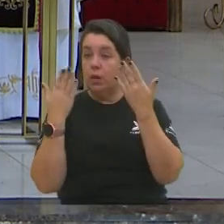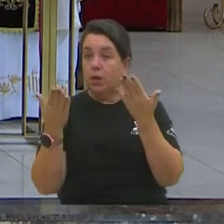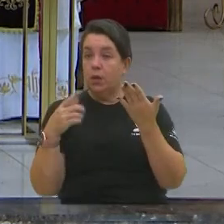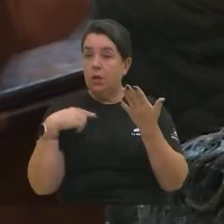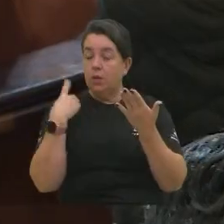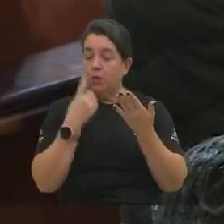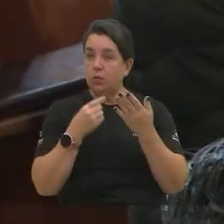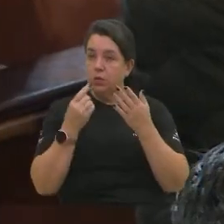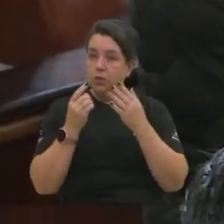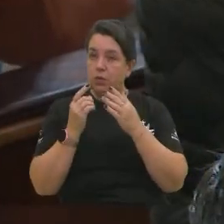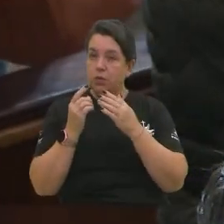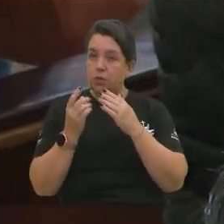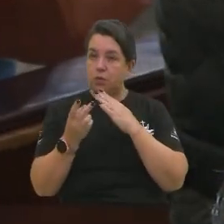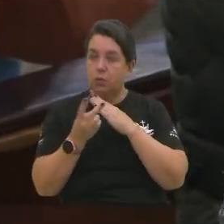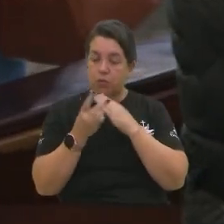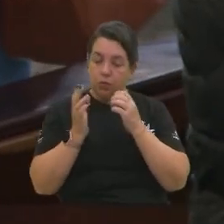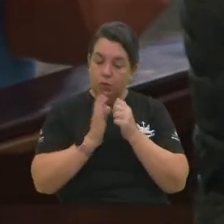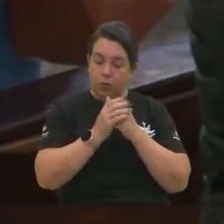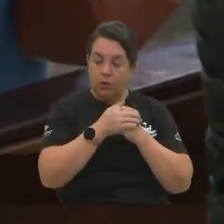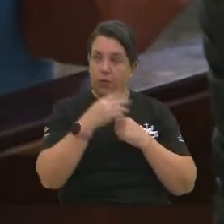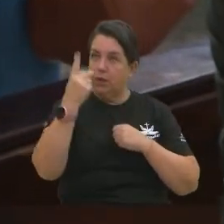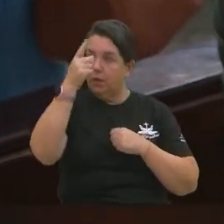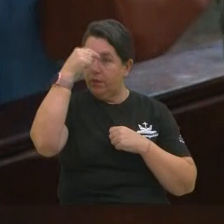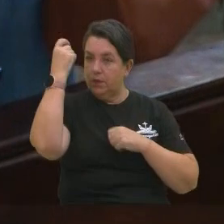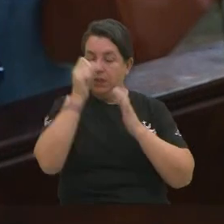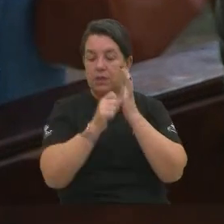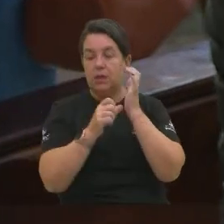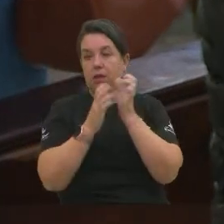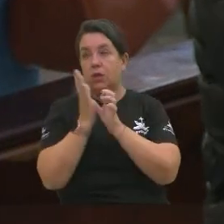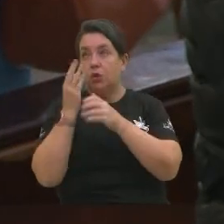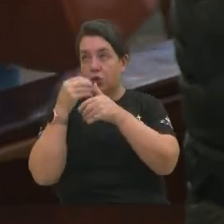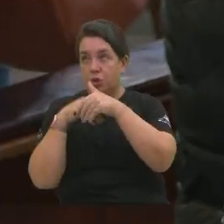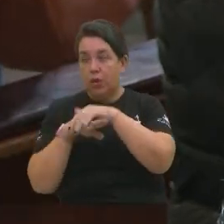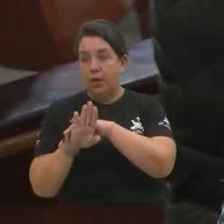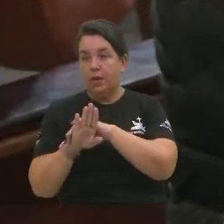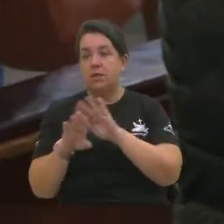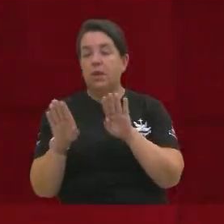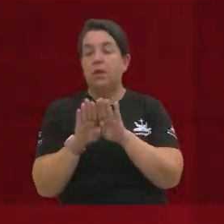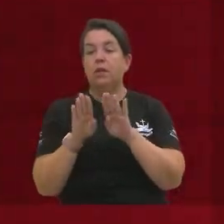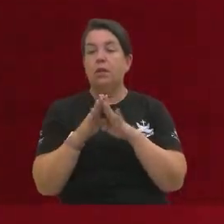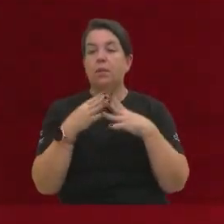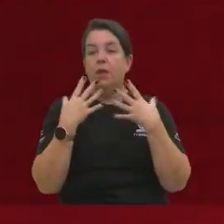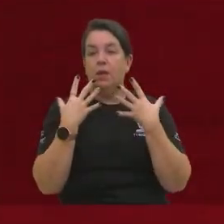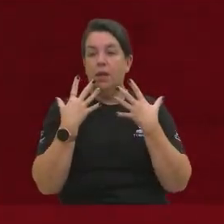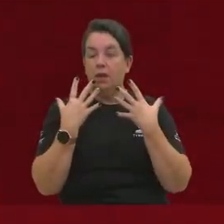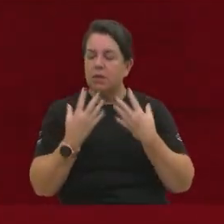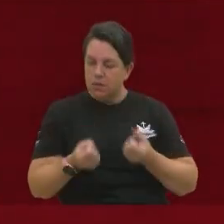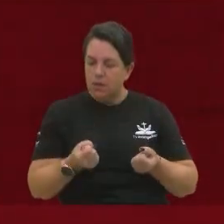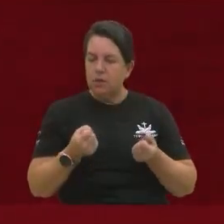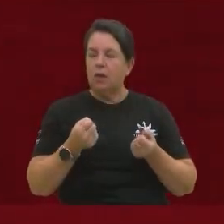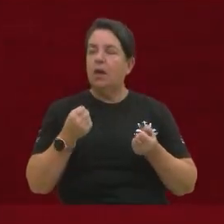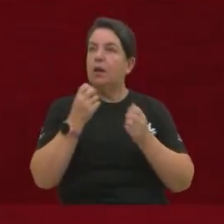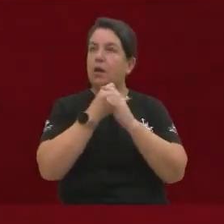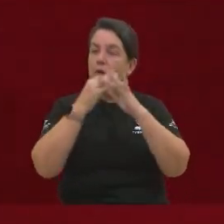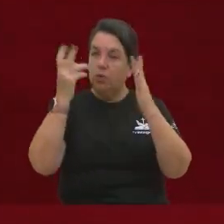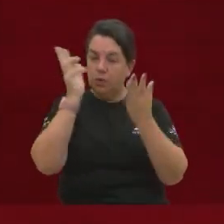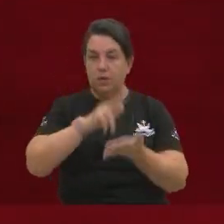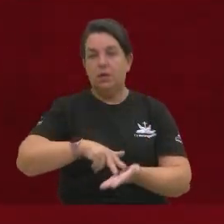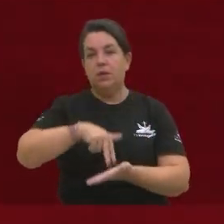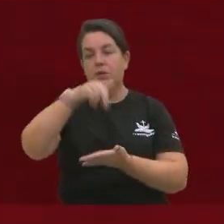nos abrigar em vossas santas chagas e desfrutar da vossa